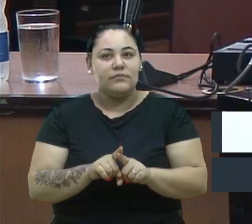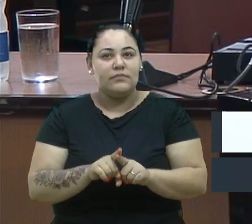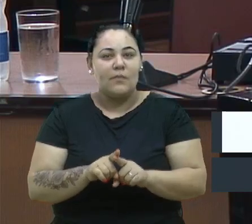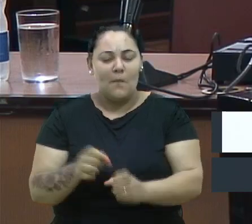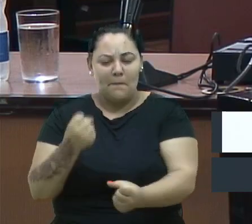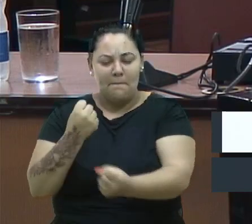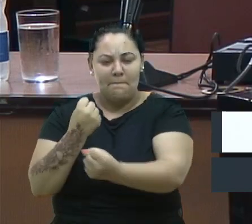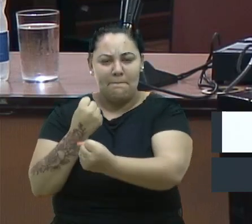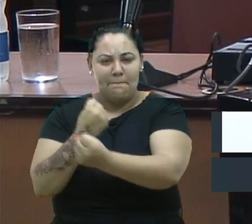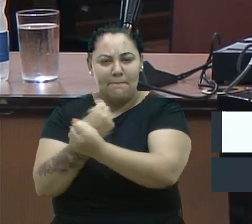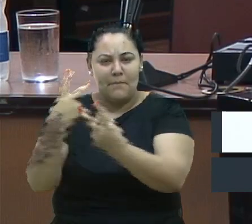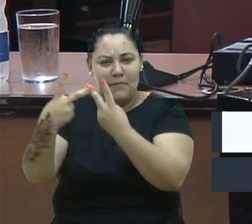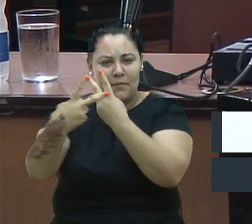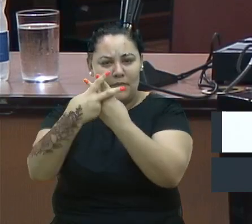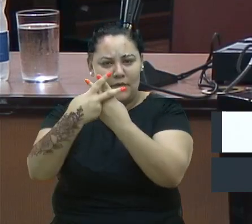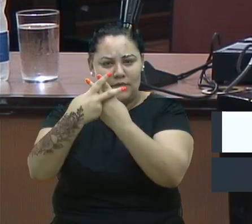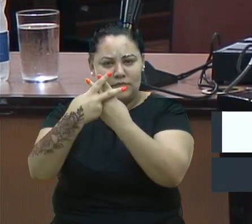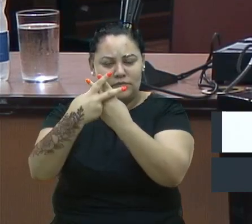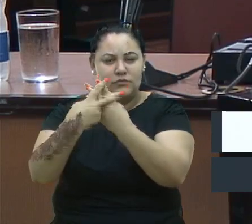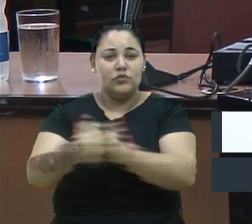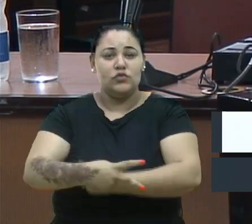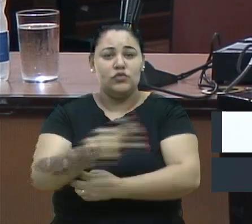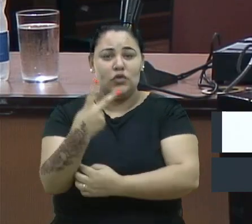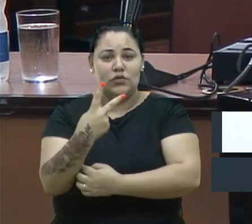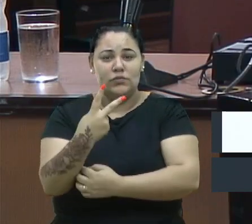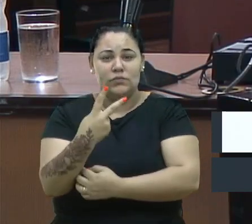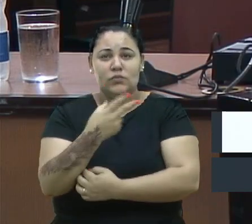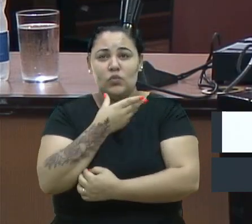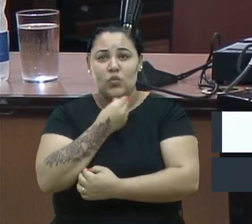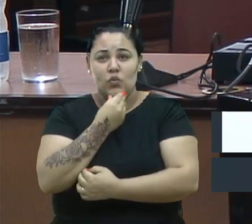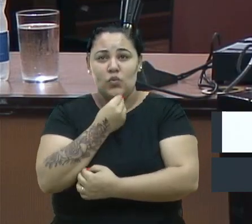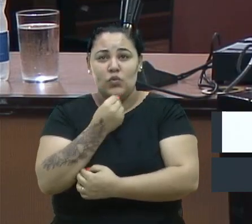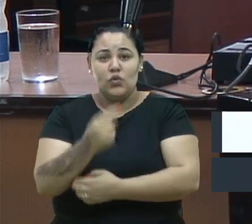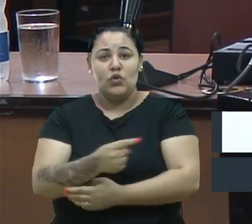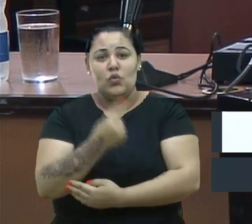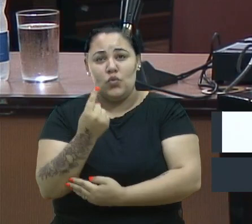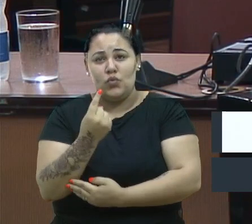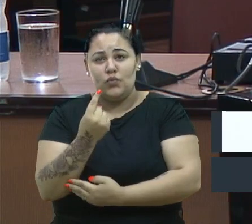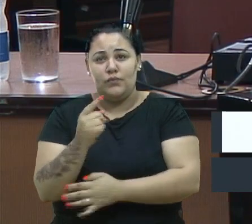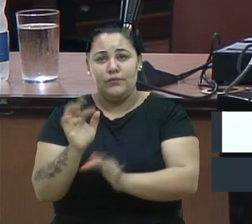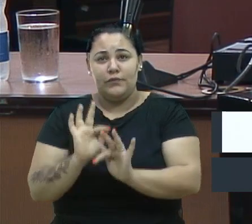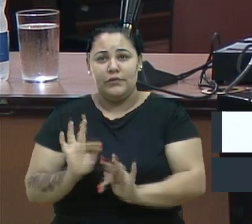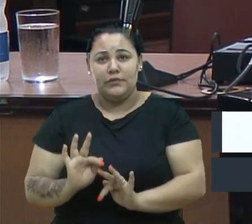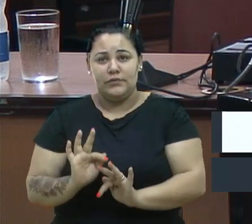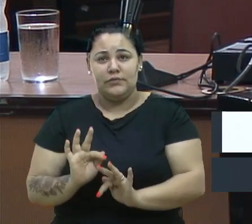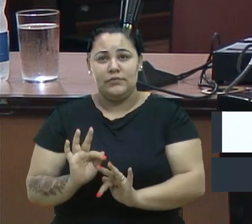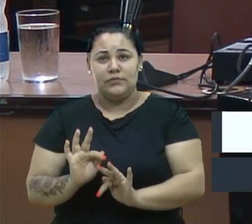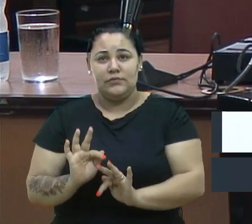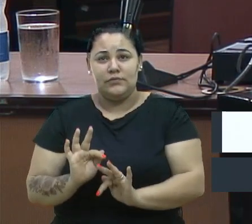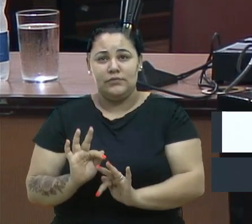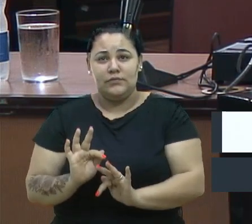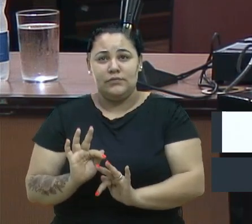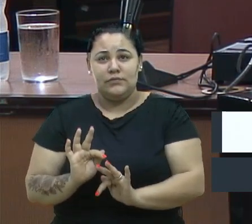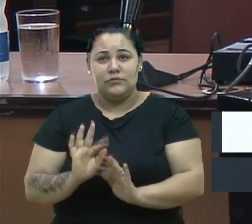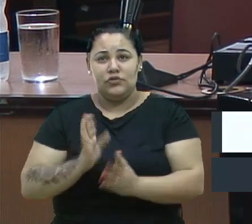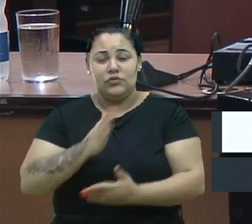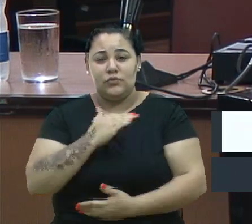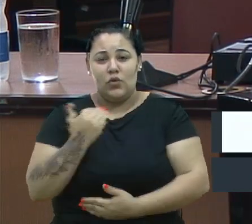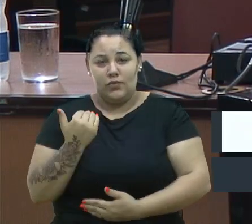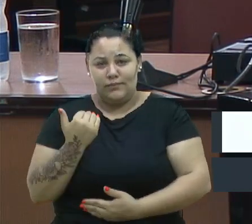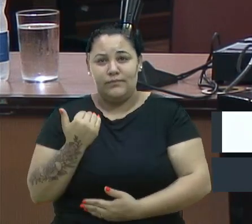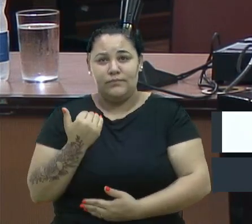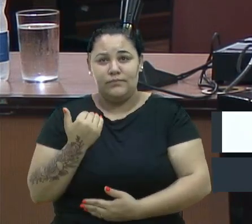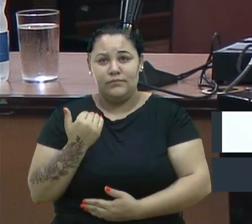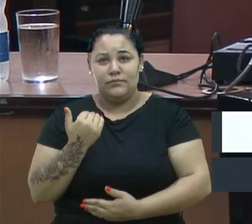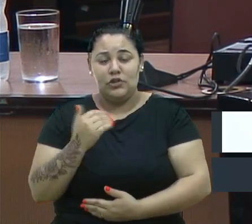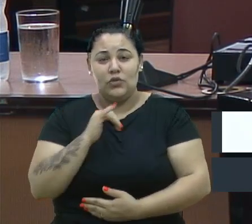indivíduos e um deles, felizmente, palavra, senhor presidente, não está mais entre nós e o recado foi dado, que